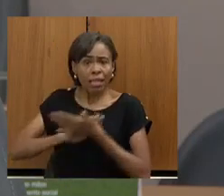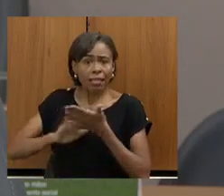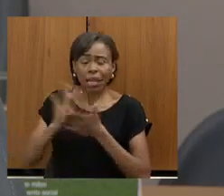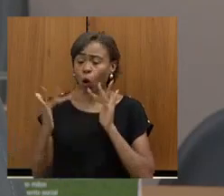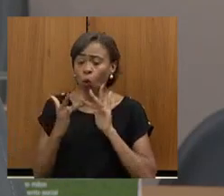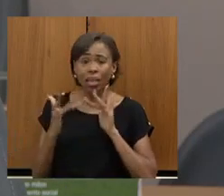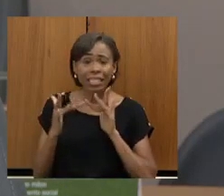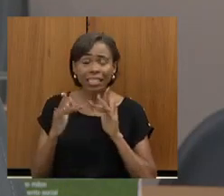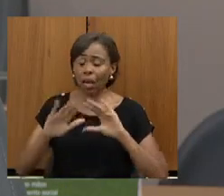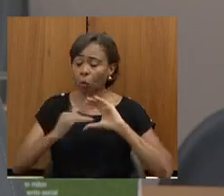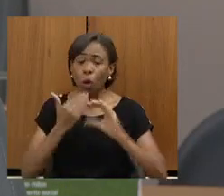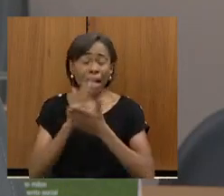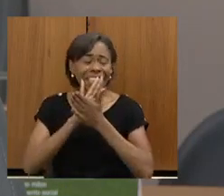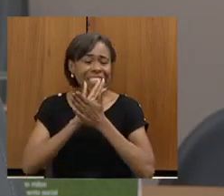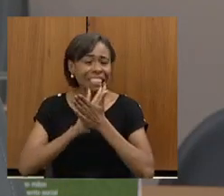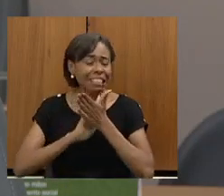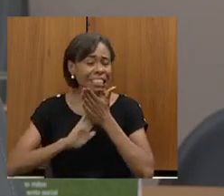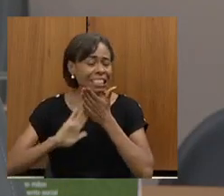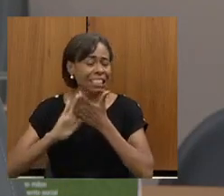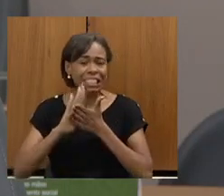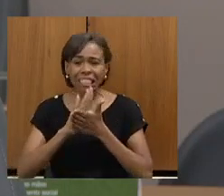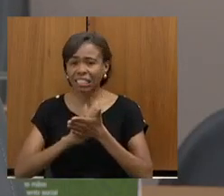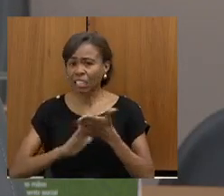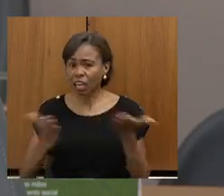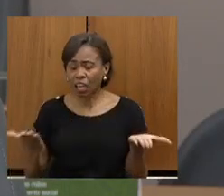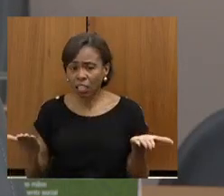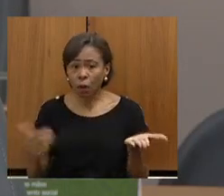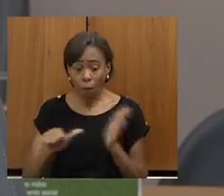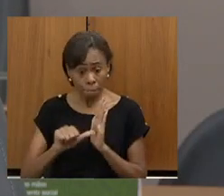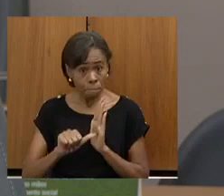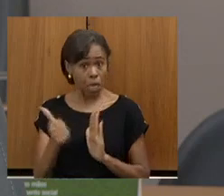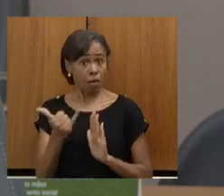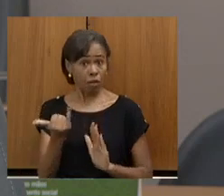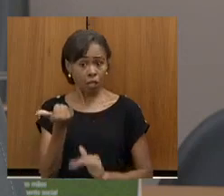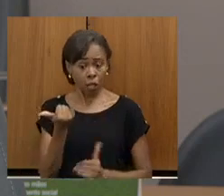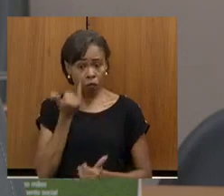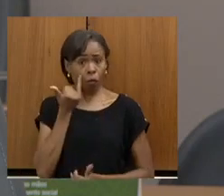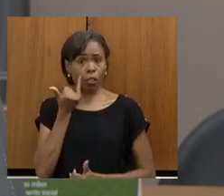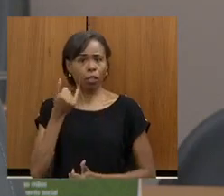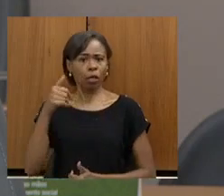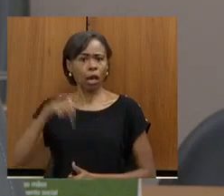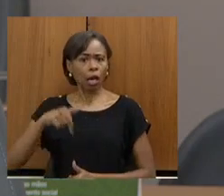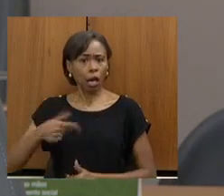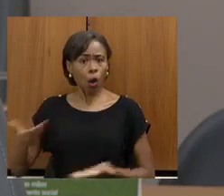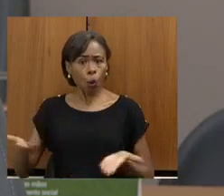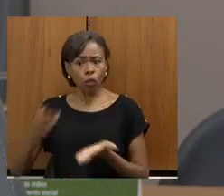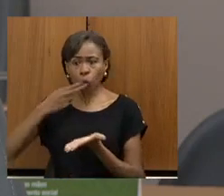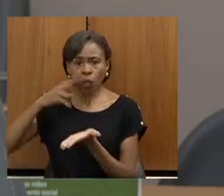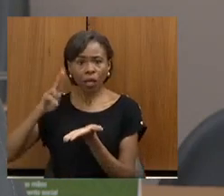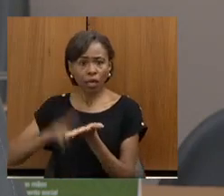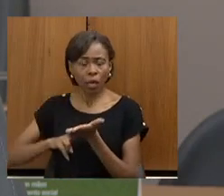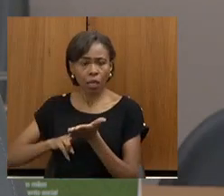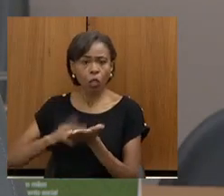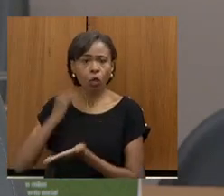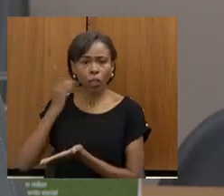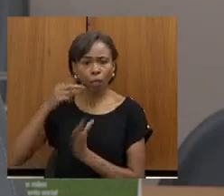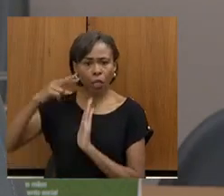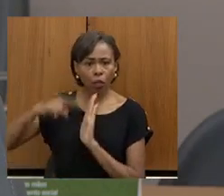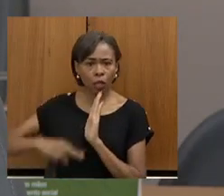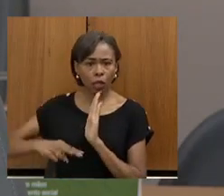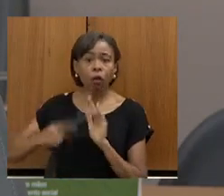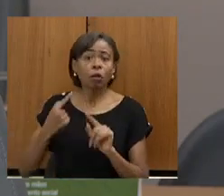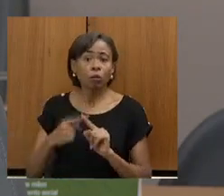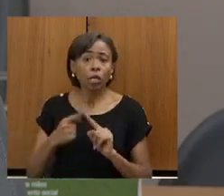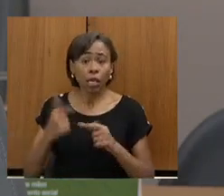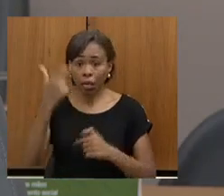nenhuma mensagem, nenhum direct. A primeira informação que eu tive deles foi com essa carta do deputado. Porque eu sou